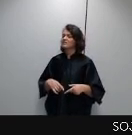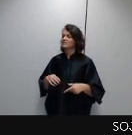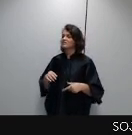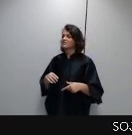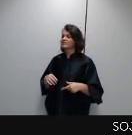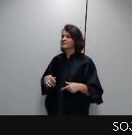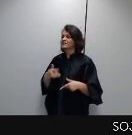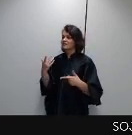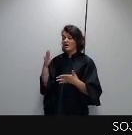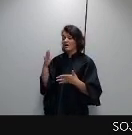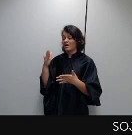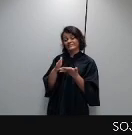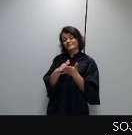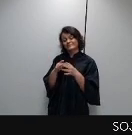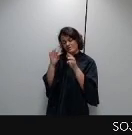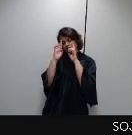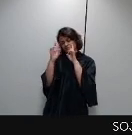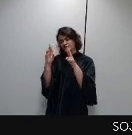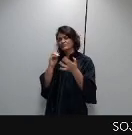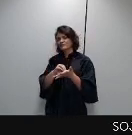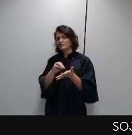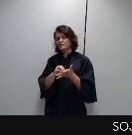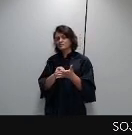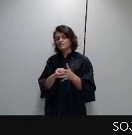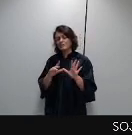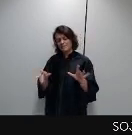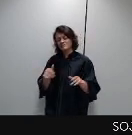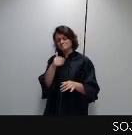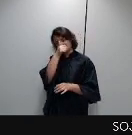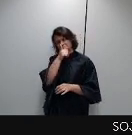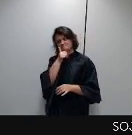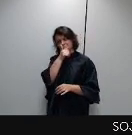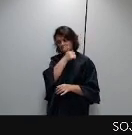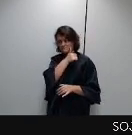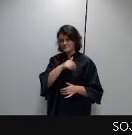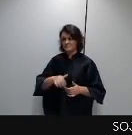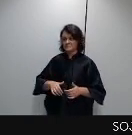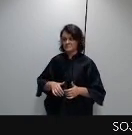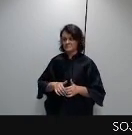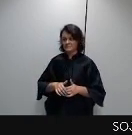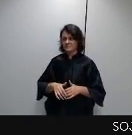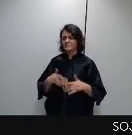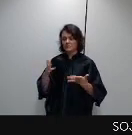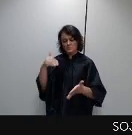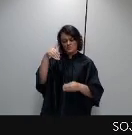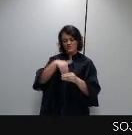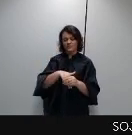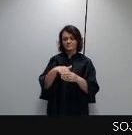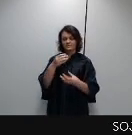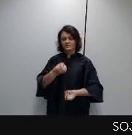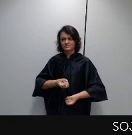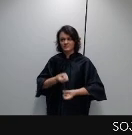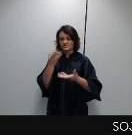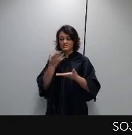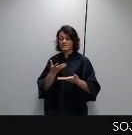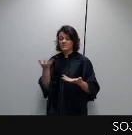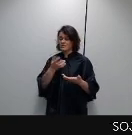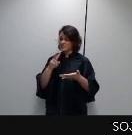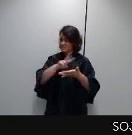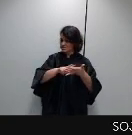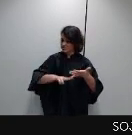respeitadas as situações consolidadas mais o meu pote está eu fiz questão de ver